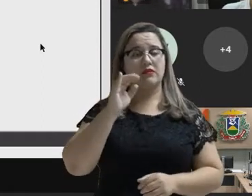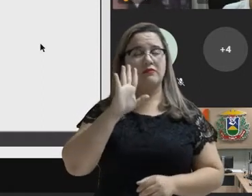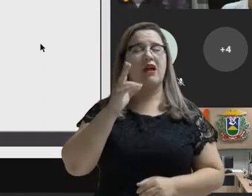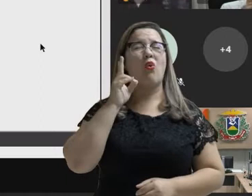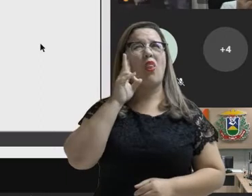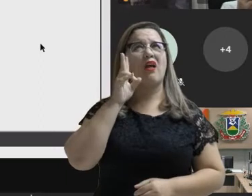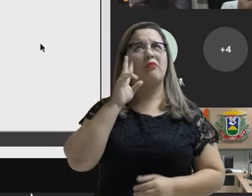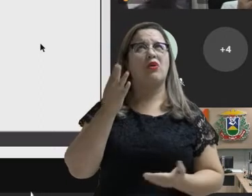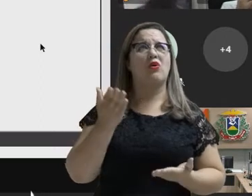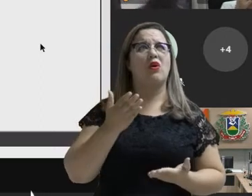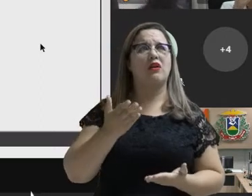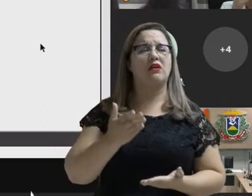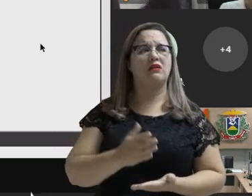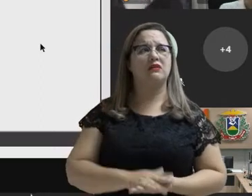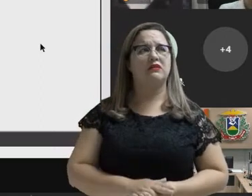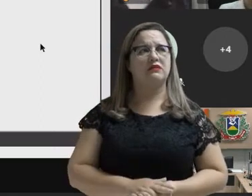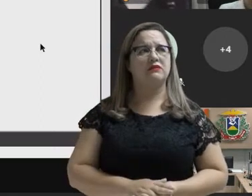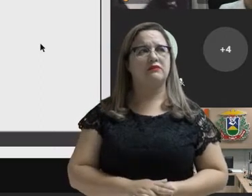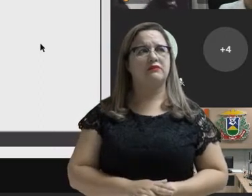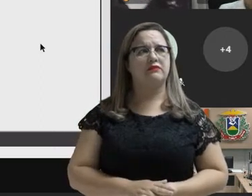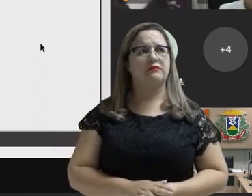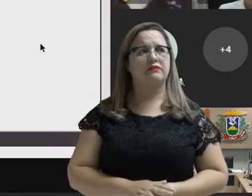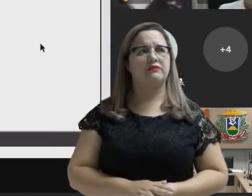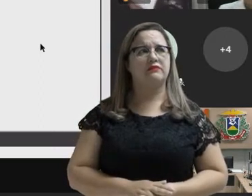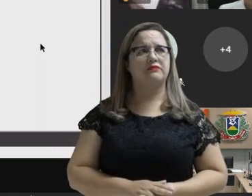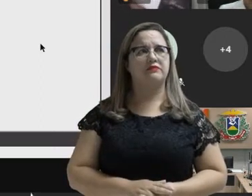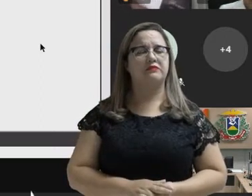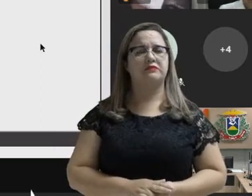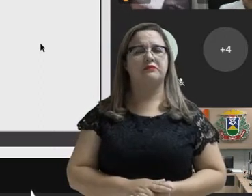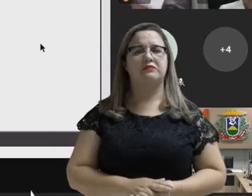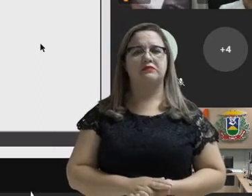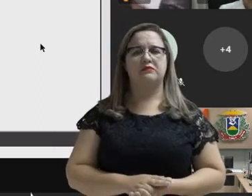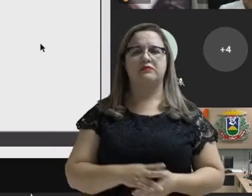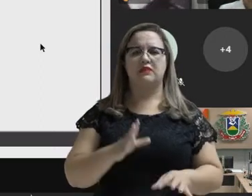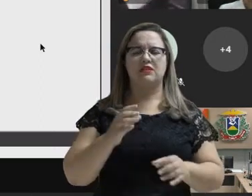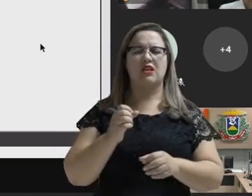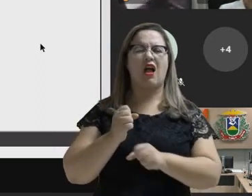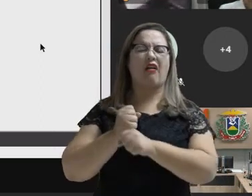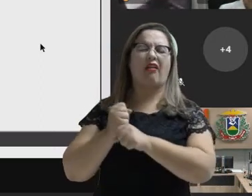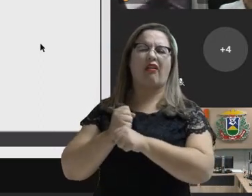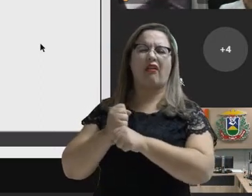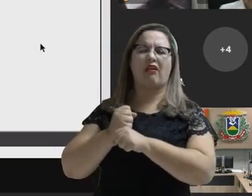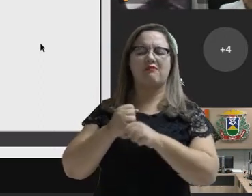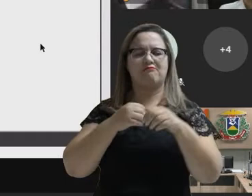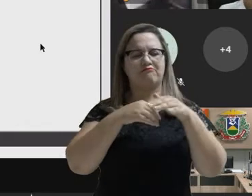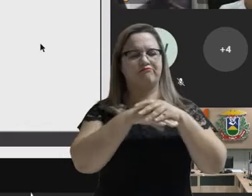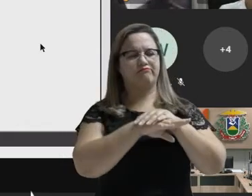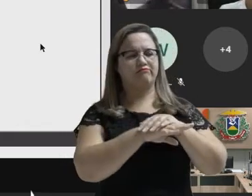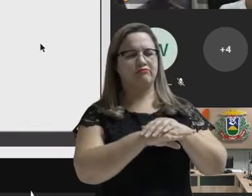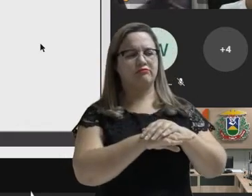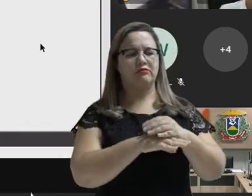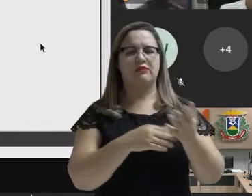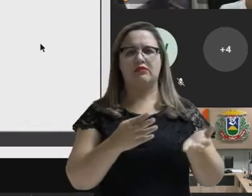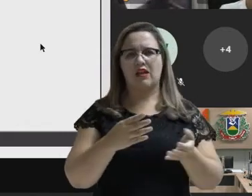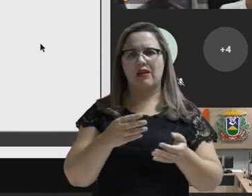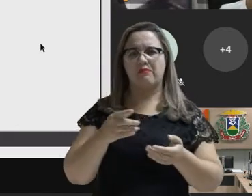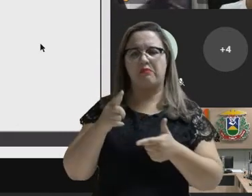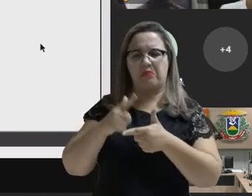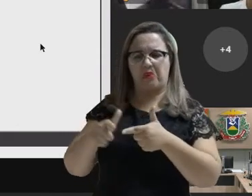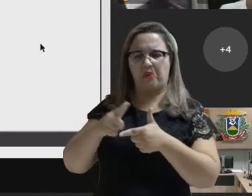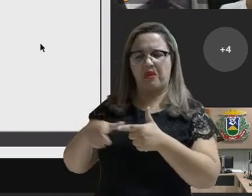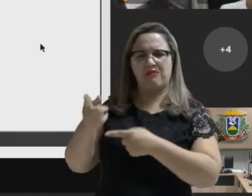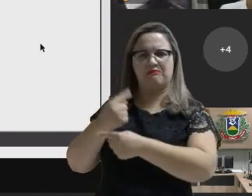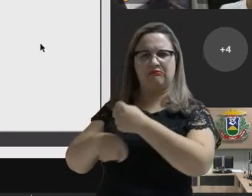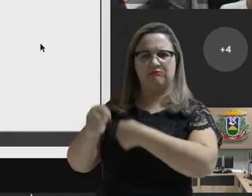lembrar, que a questão da prescrição abarca atos de improbidade administrativa, contudo, a